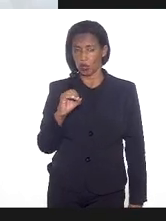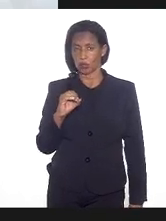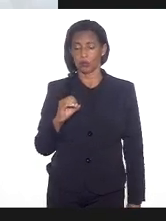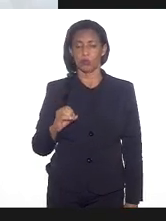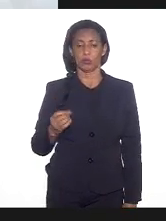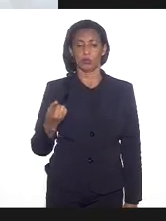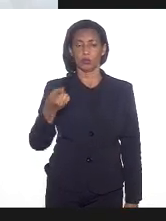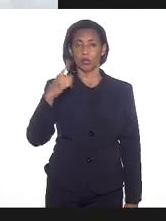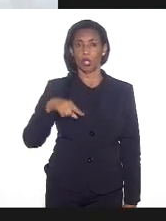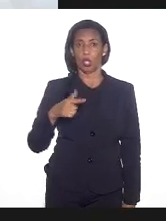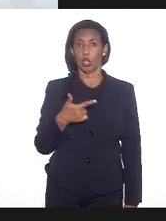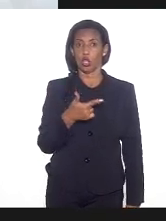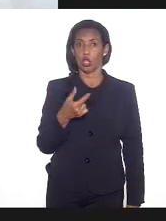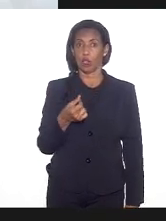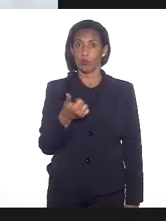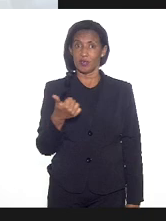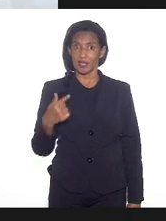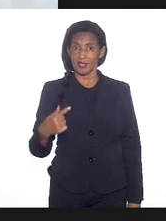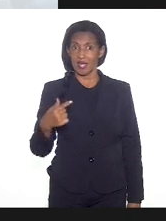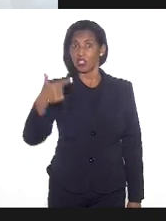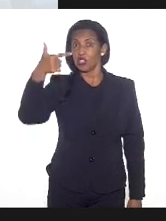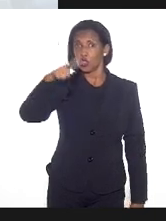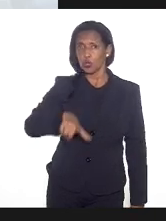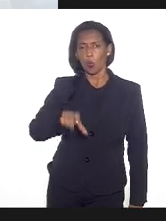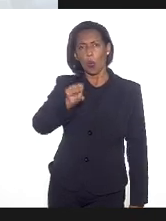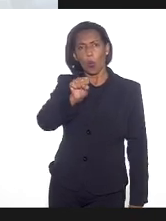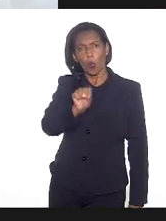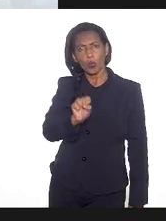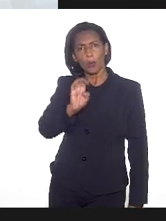9.474 milhões. Em 2017, novamente,